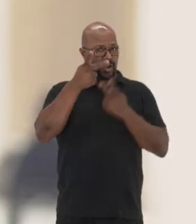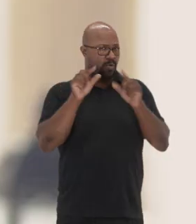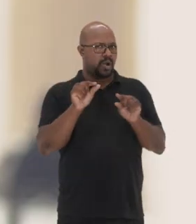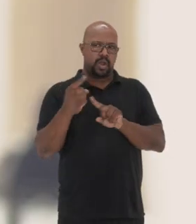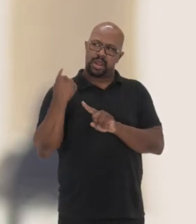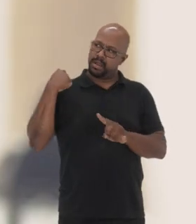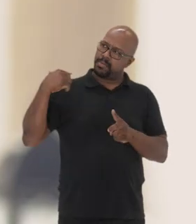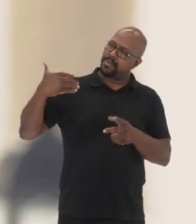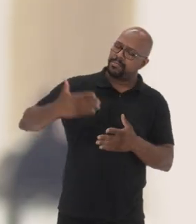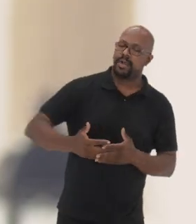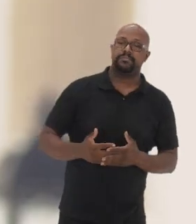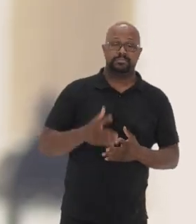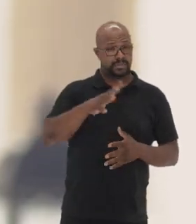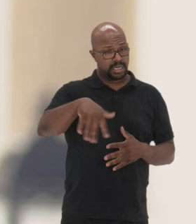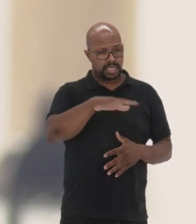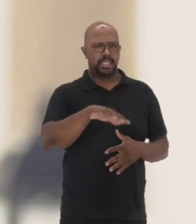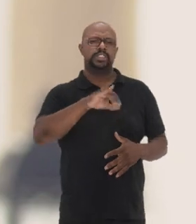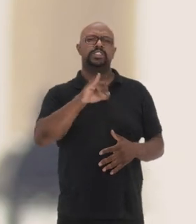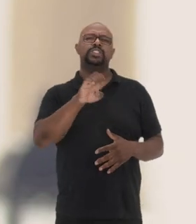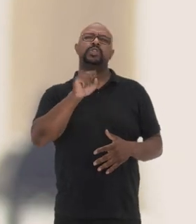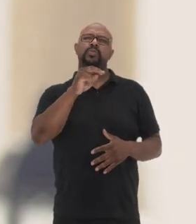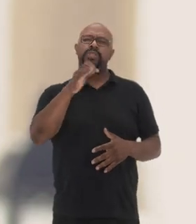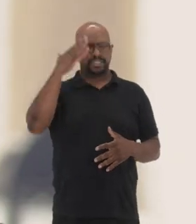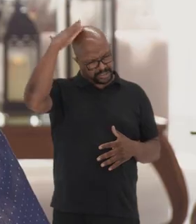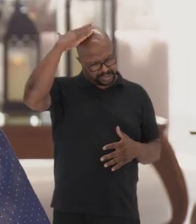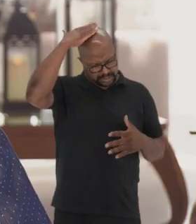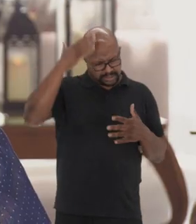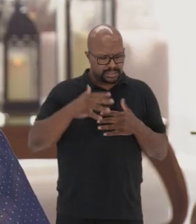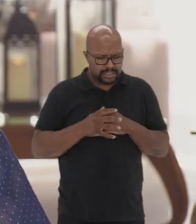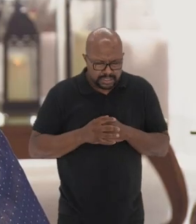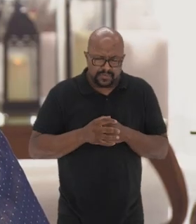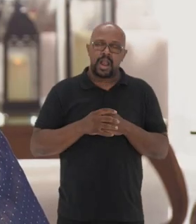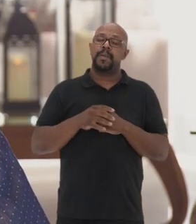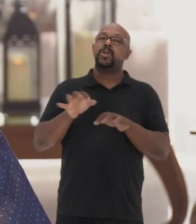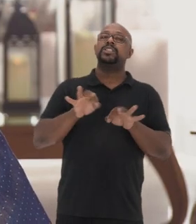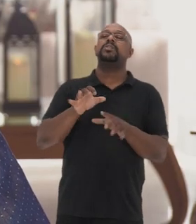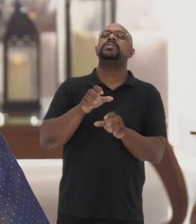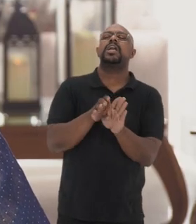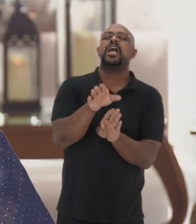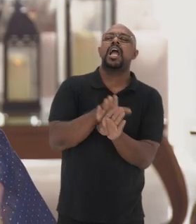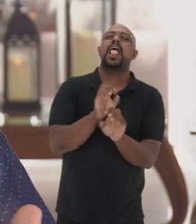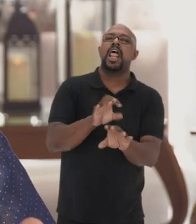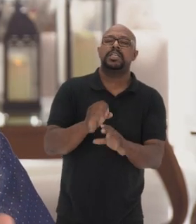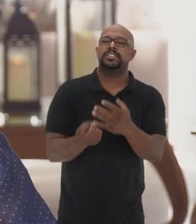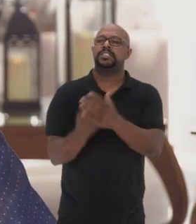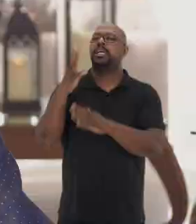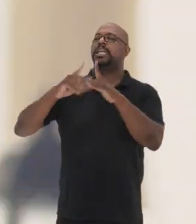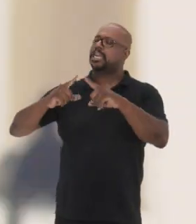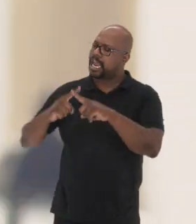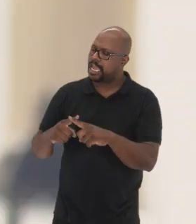pouco ao Jesuítas foi designado o projeto de catequização através da criação de igrejas e